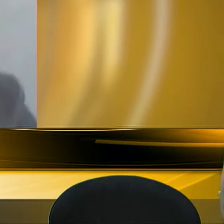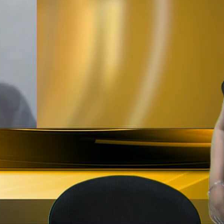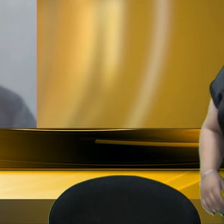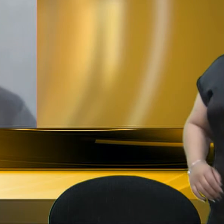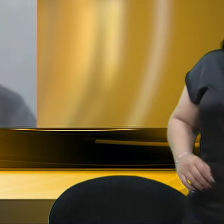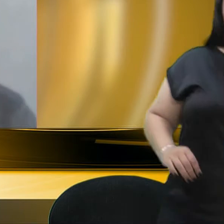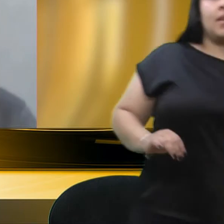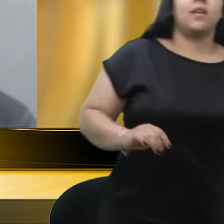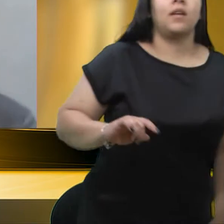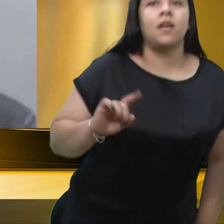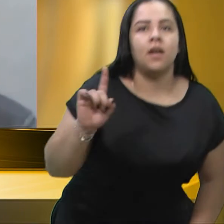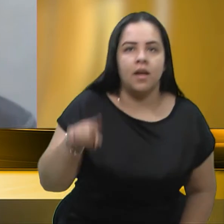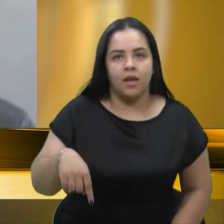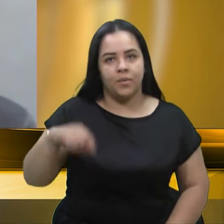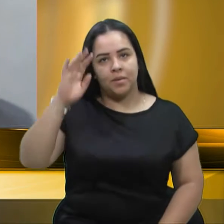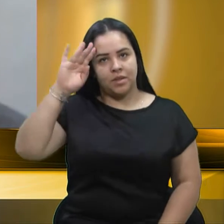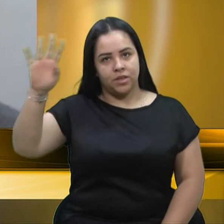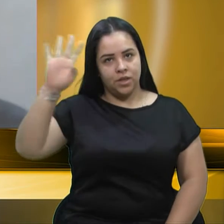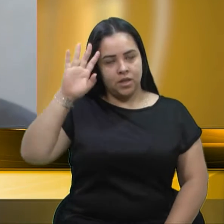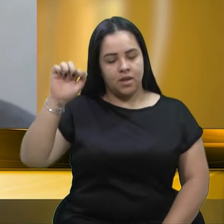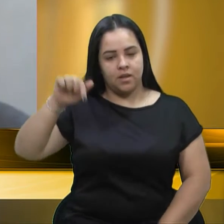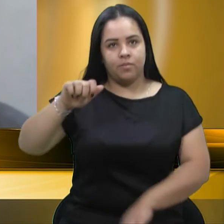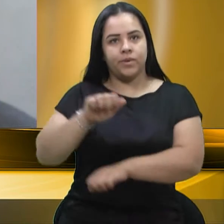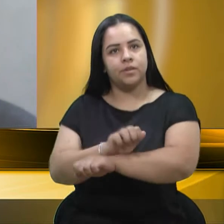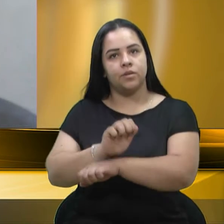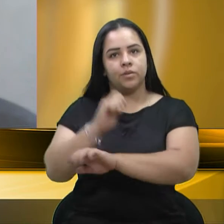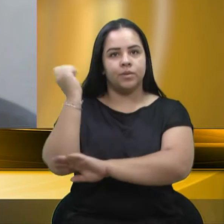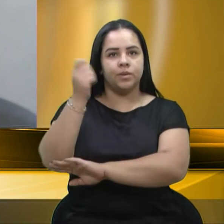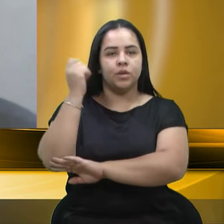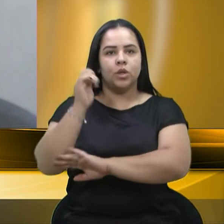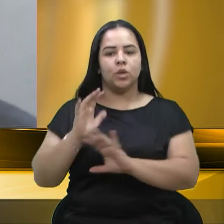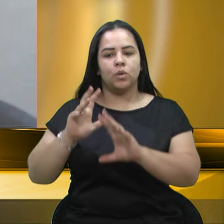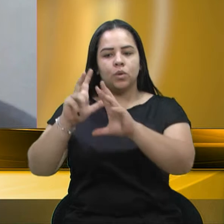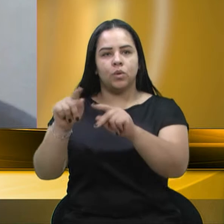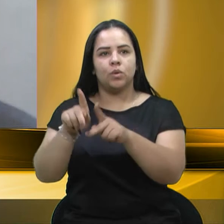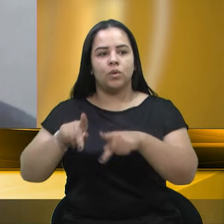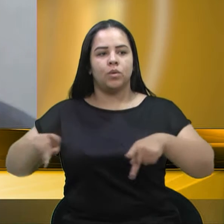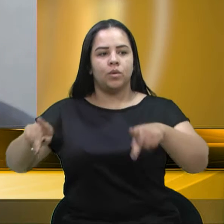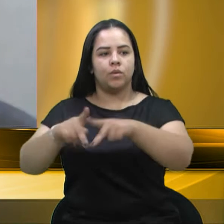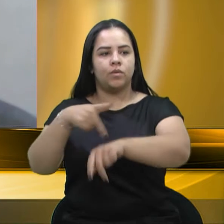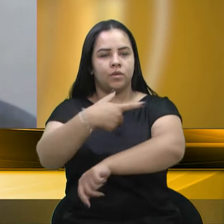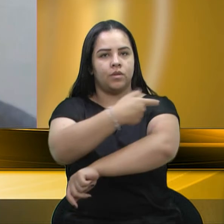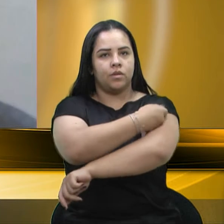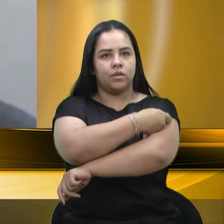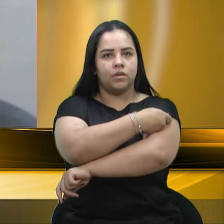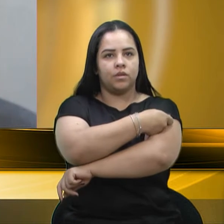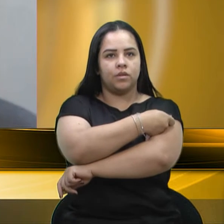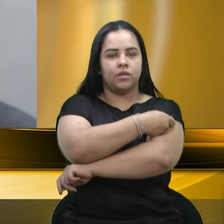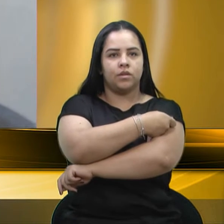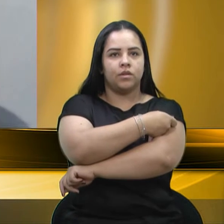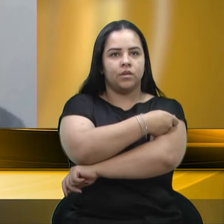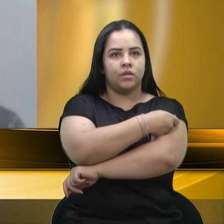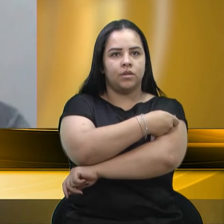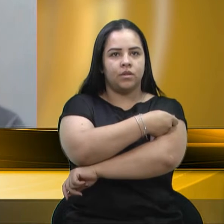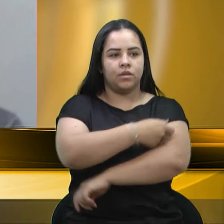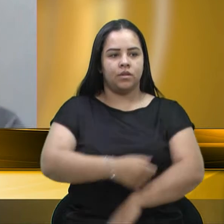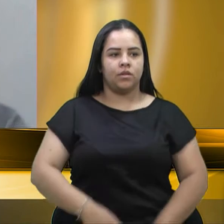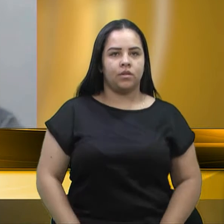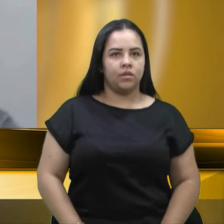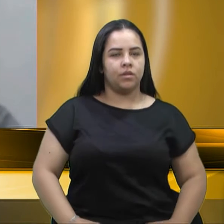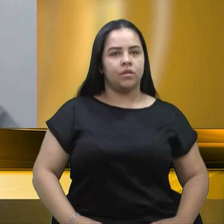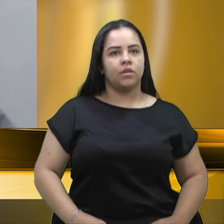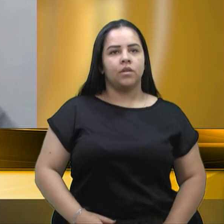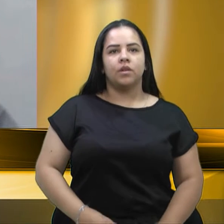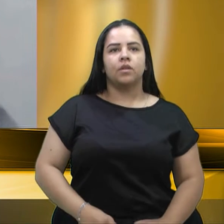população estaria vacinada até o final de setembro, e isso a gente pôde acompanhar em